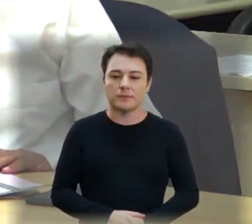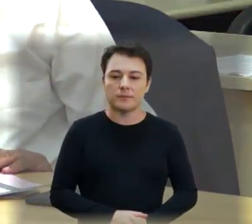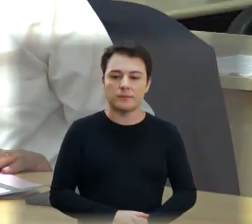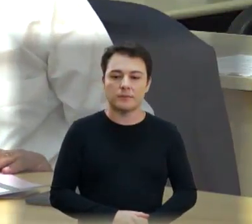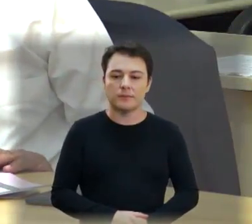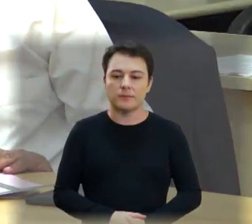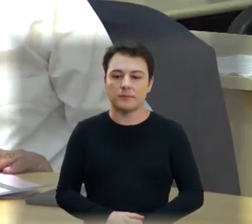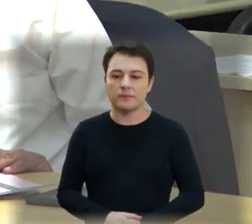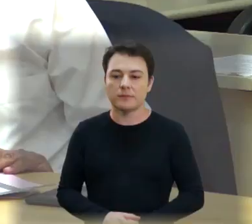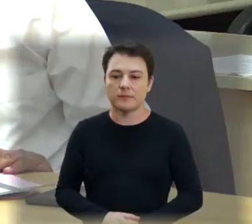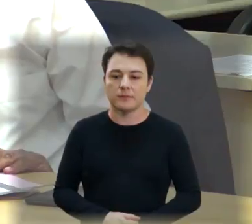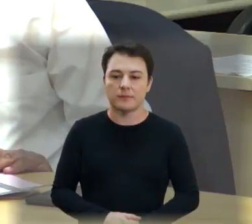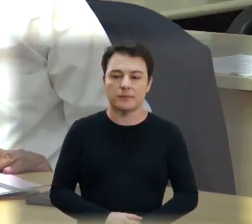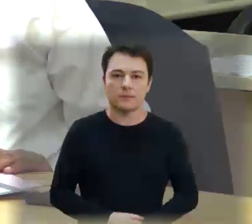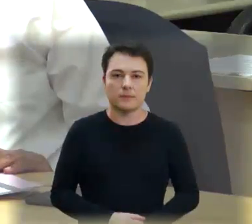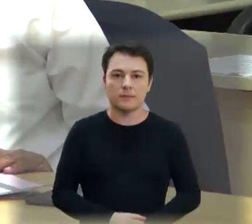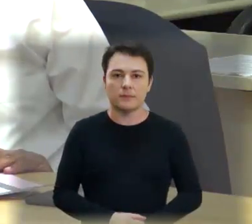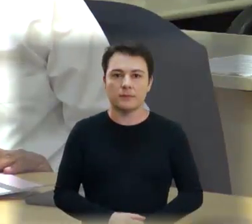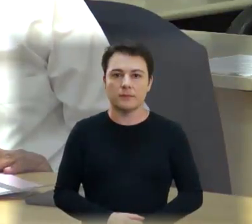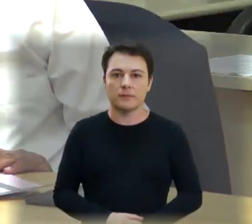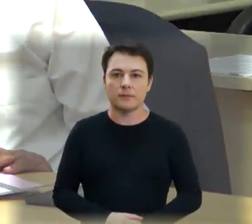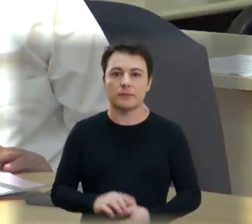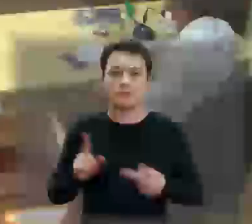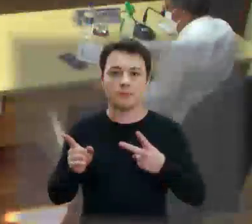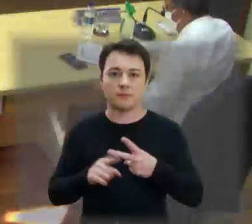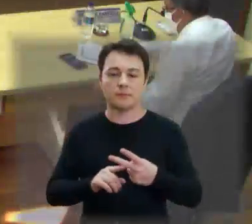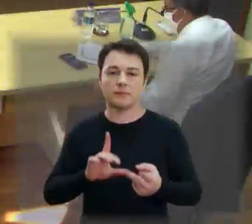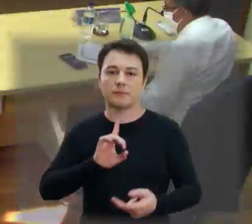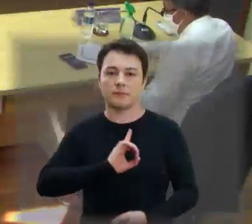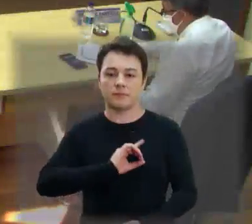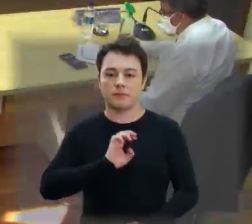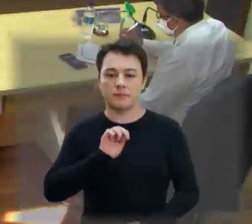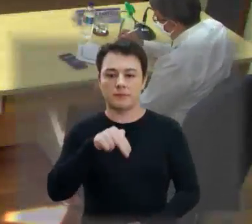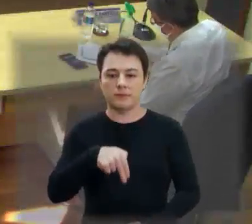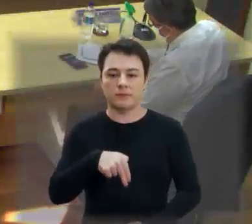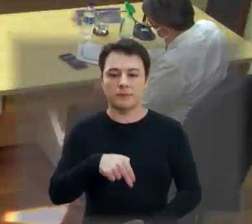Se prepara o vereador delegado Elton Negrini.